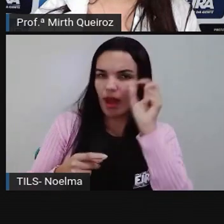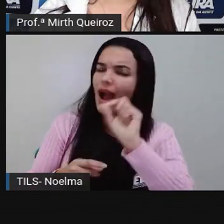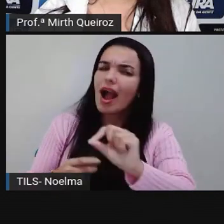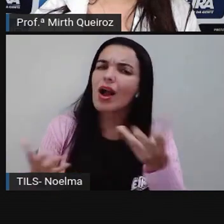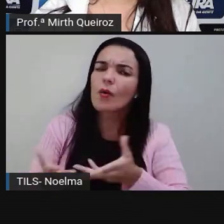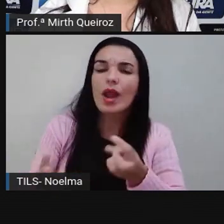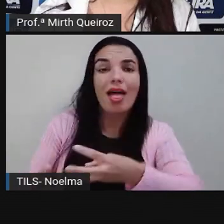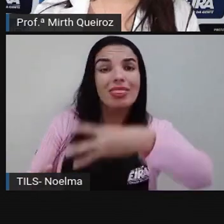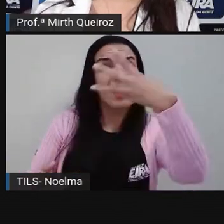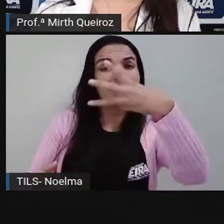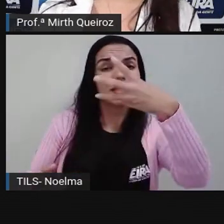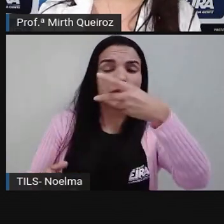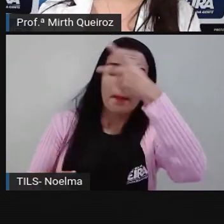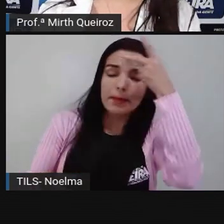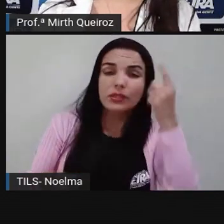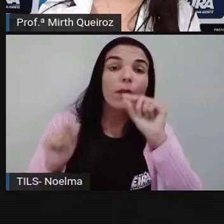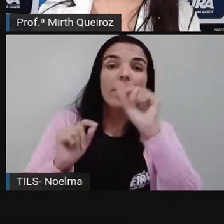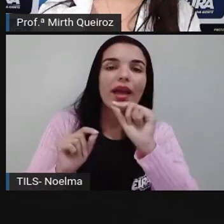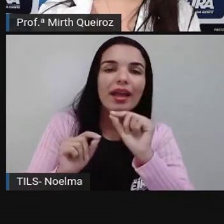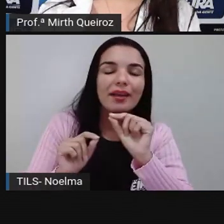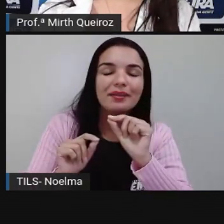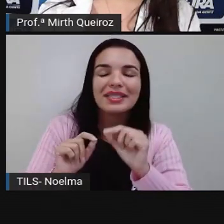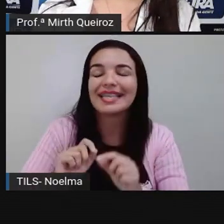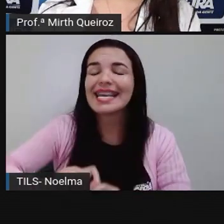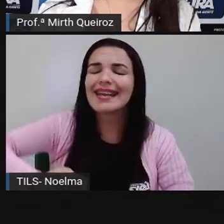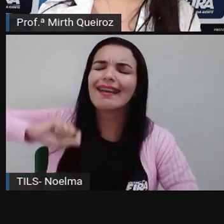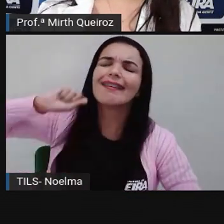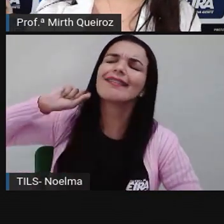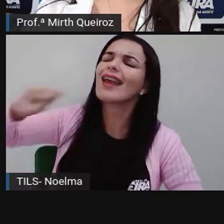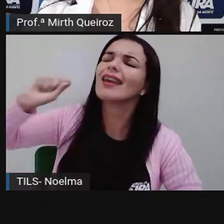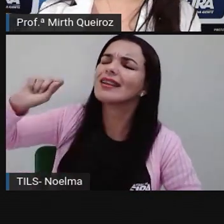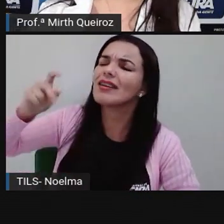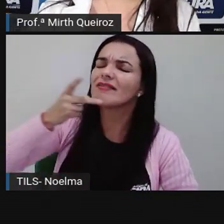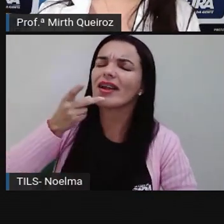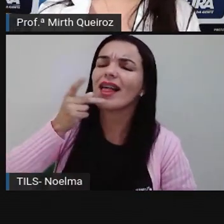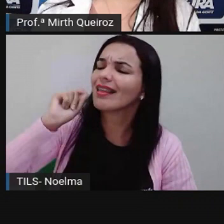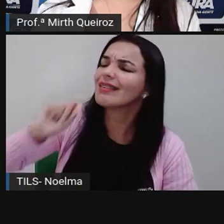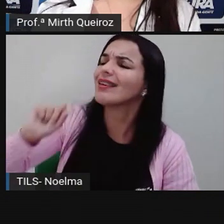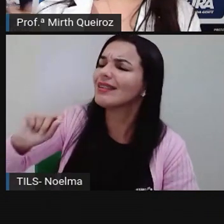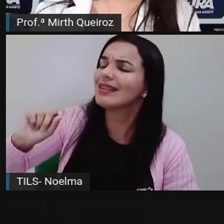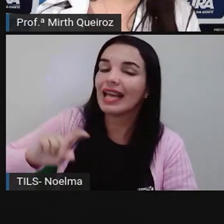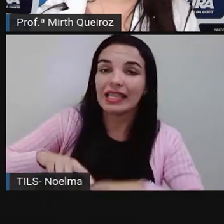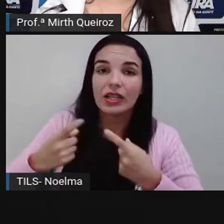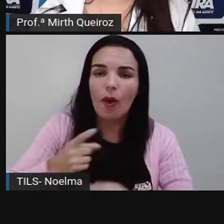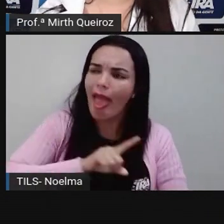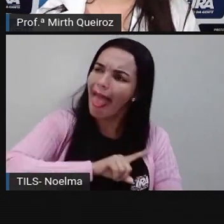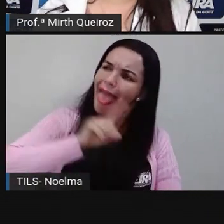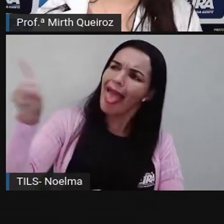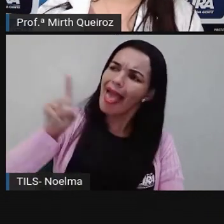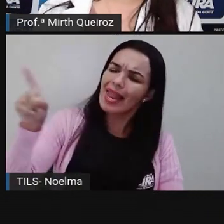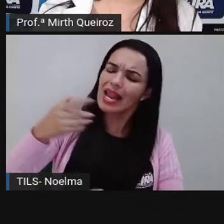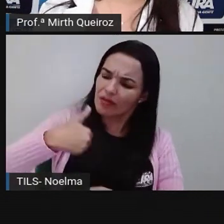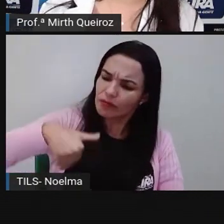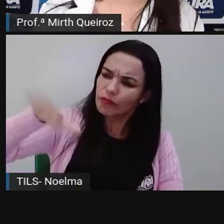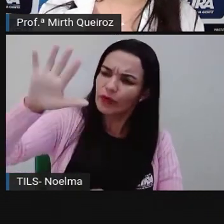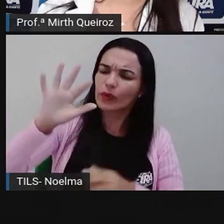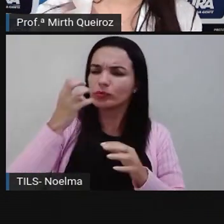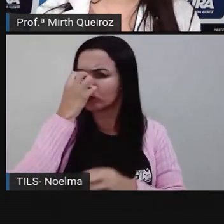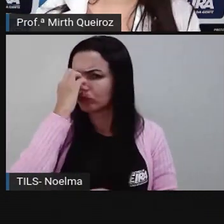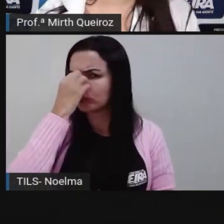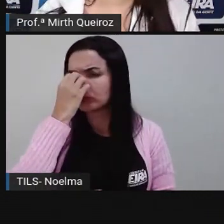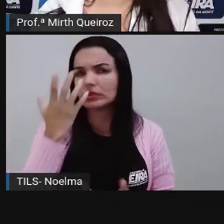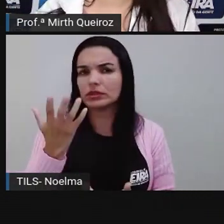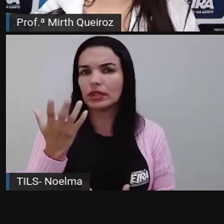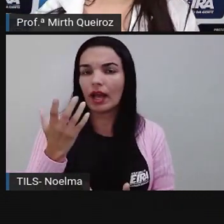a terceira pessoa é de quem se fala. Ele foi ao circo, ela foi ao circo, eles foram ao circo,